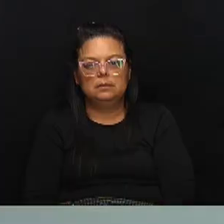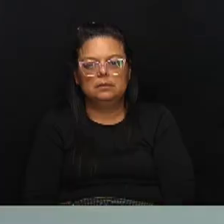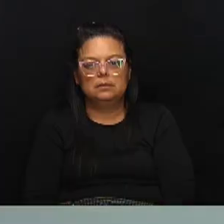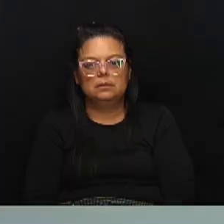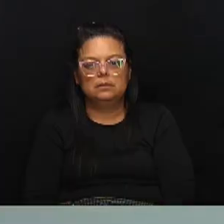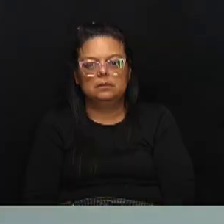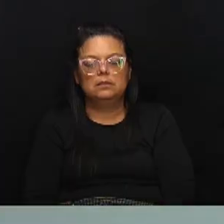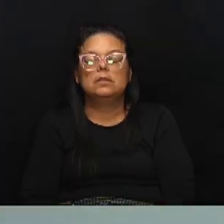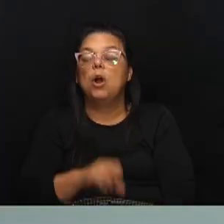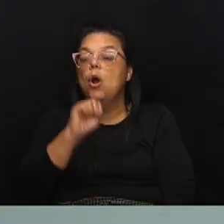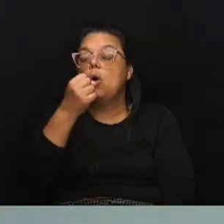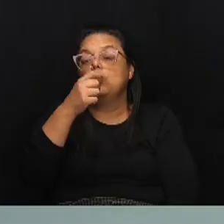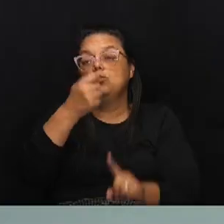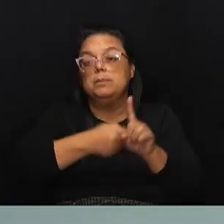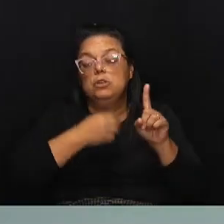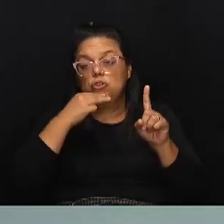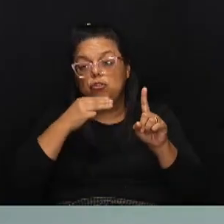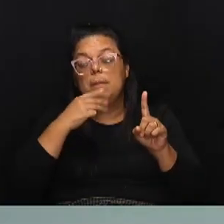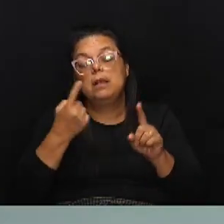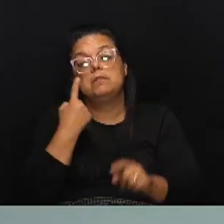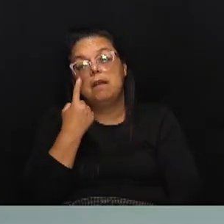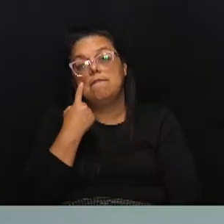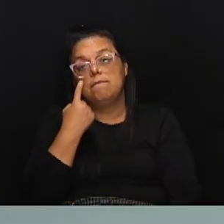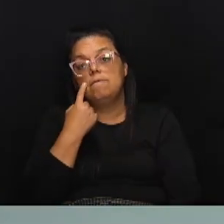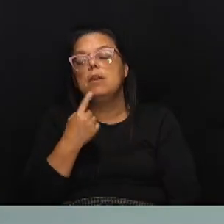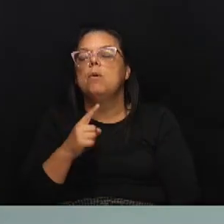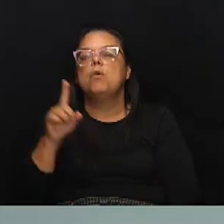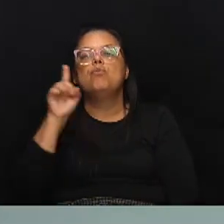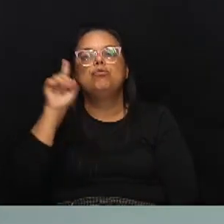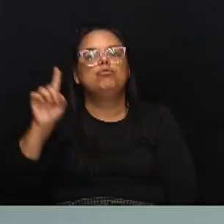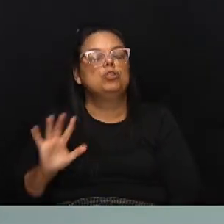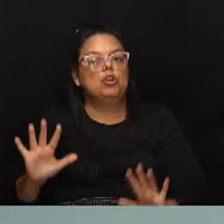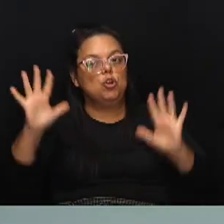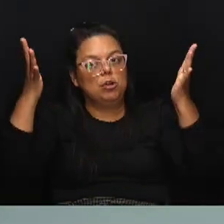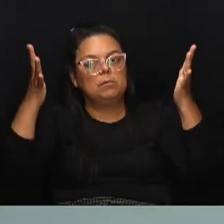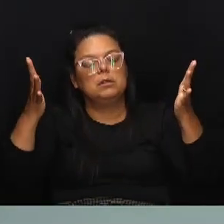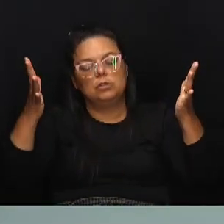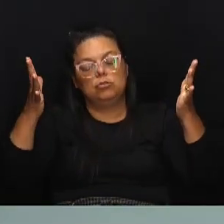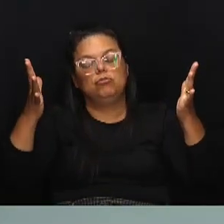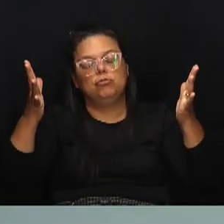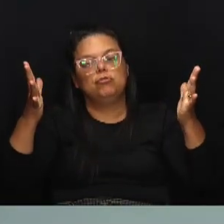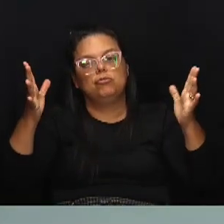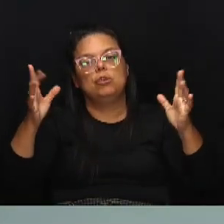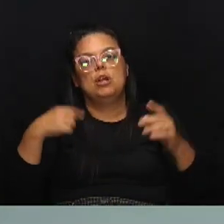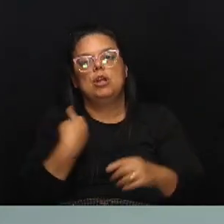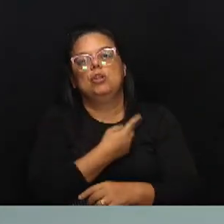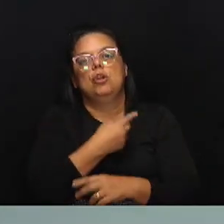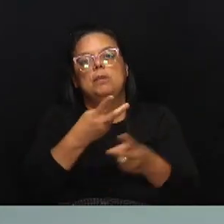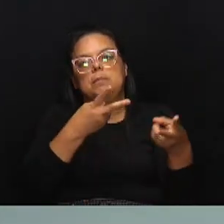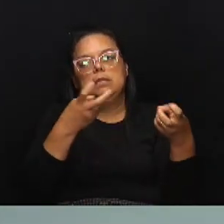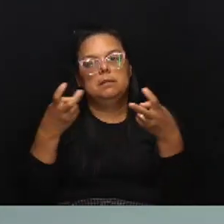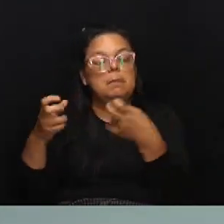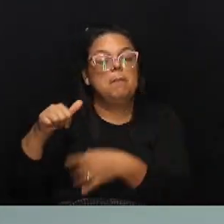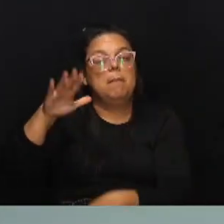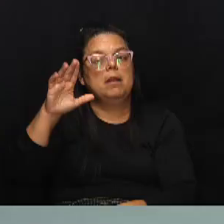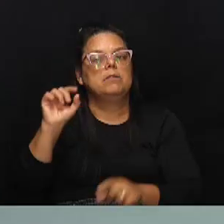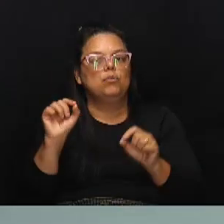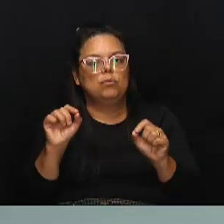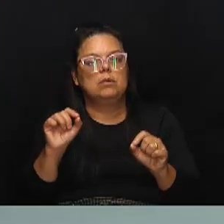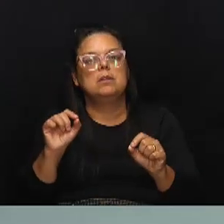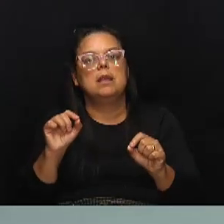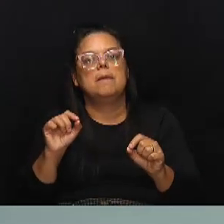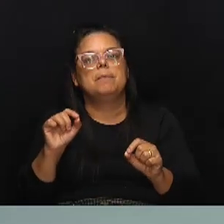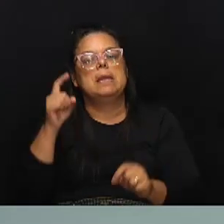O 8 de março muitas vezes é visto como uma data comemorativa e a gente tem percebido cada vez mais que tem